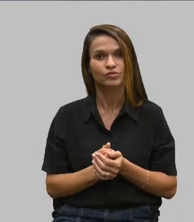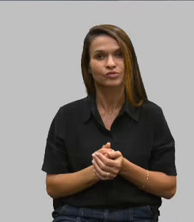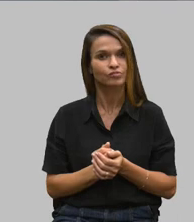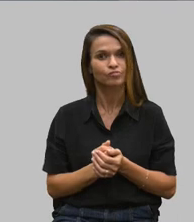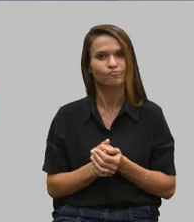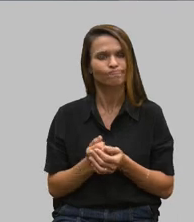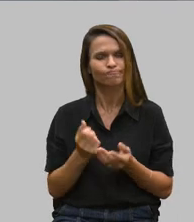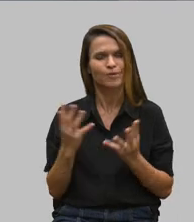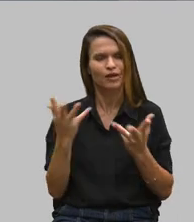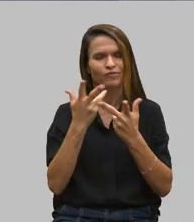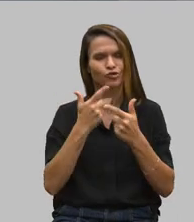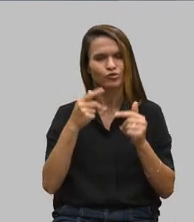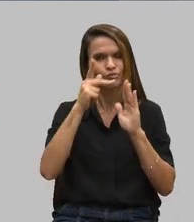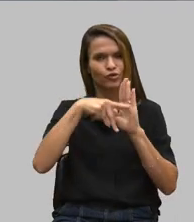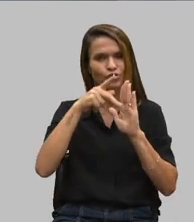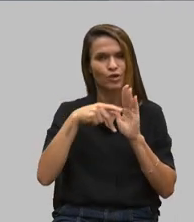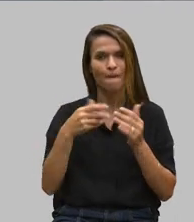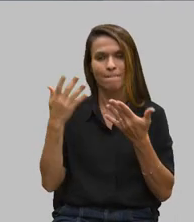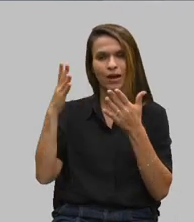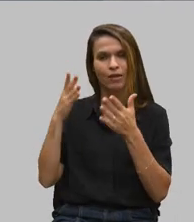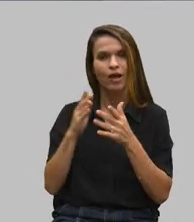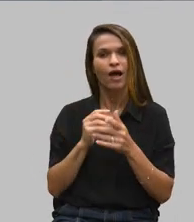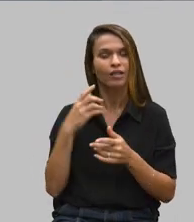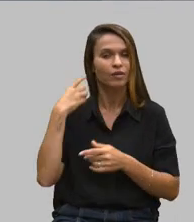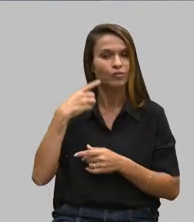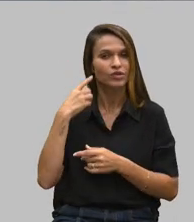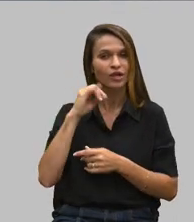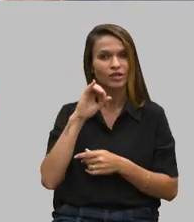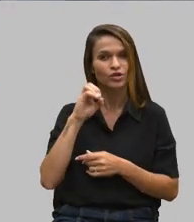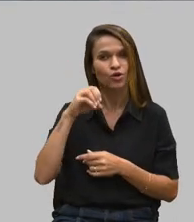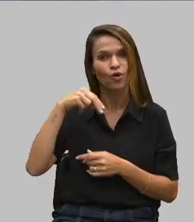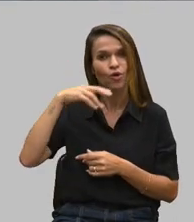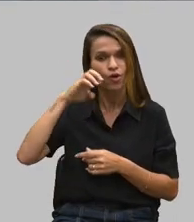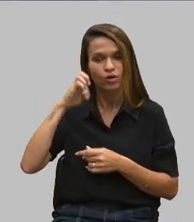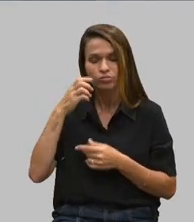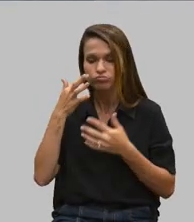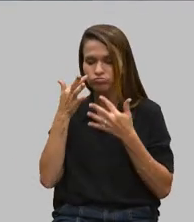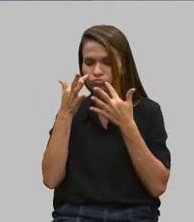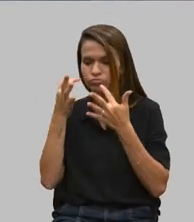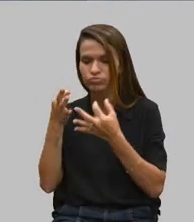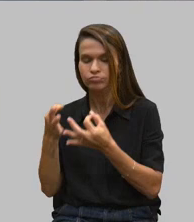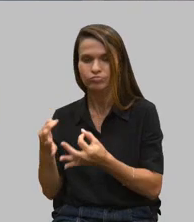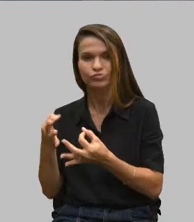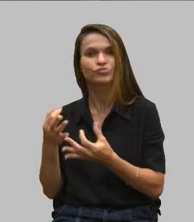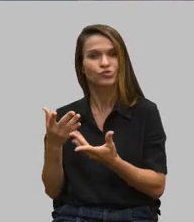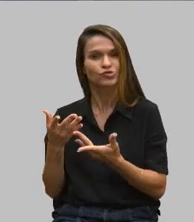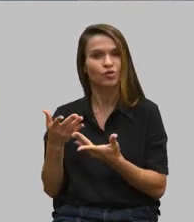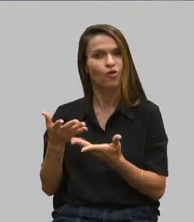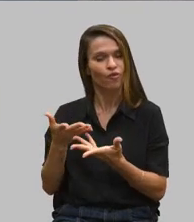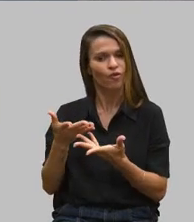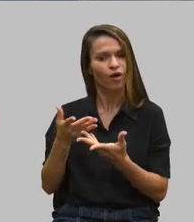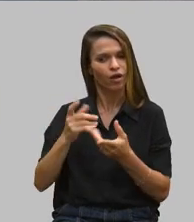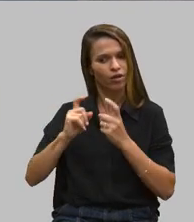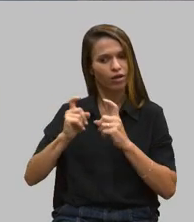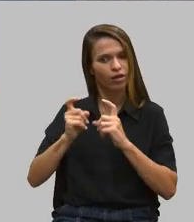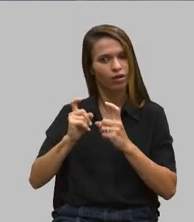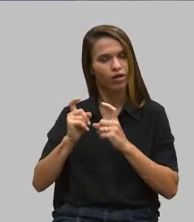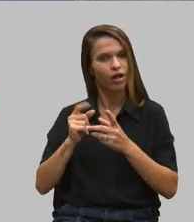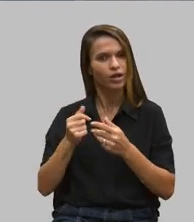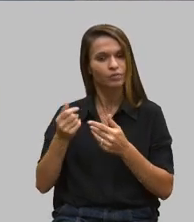projeto parabenizar a deputada ion que teve esse olhar atencioso de fazer essa audiência e me convidar Obrigada deleg deputada